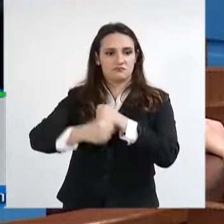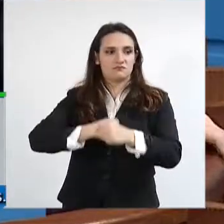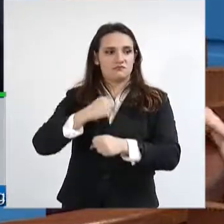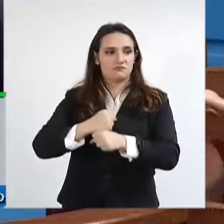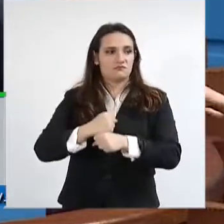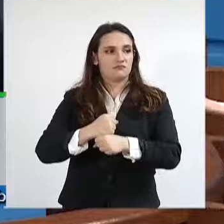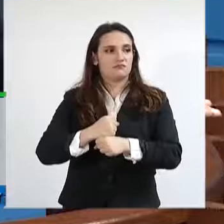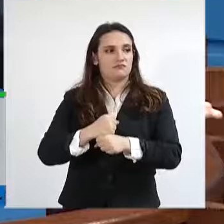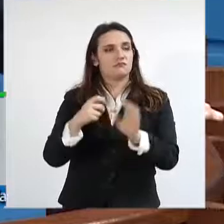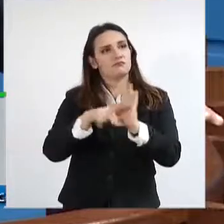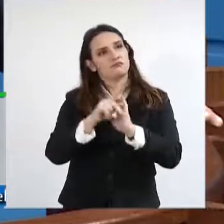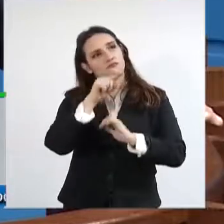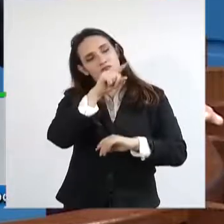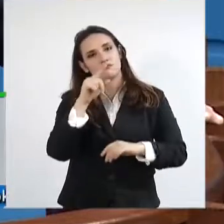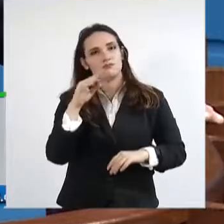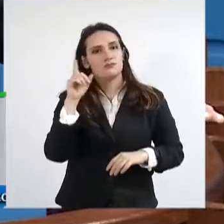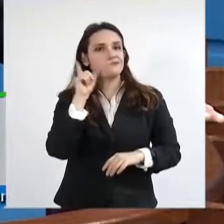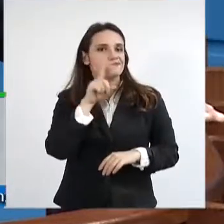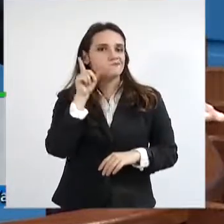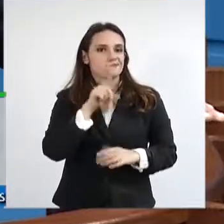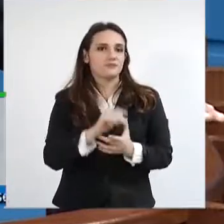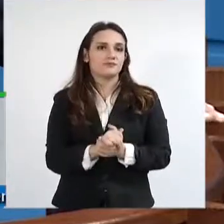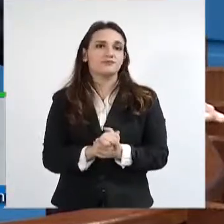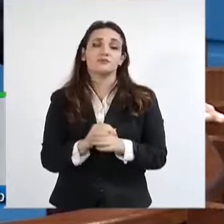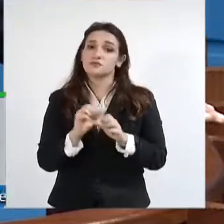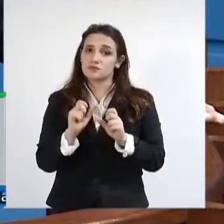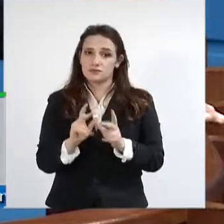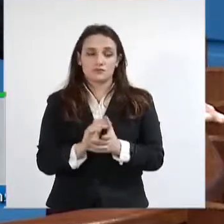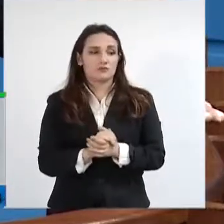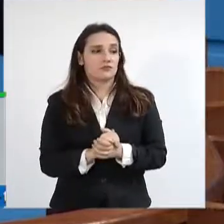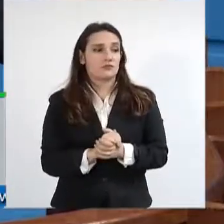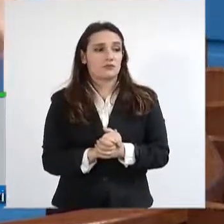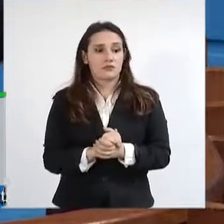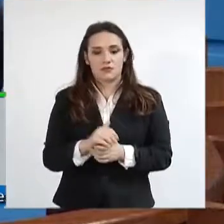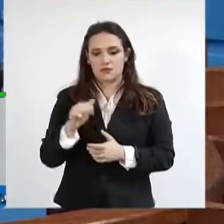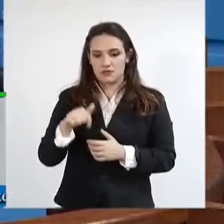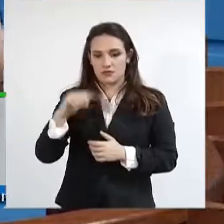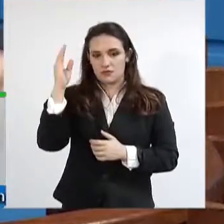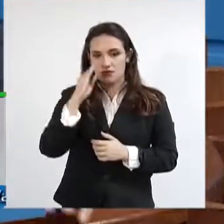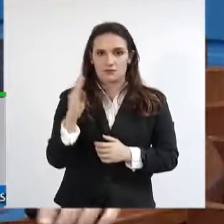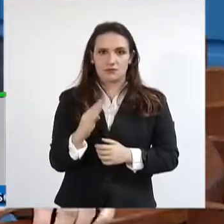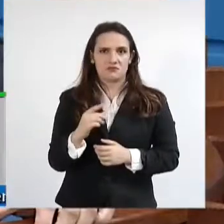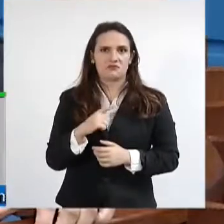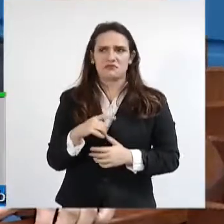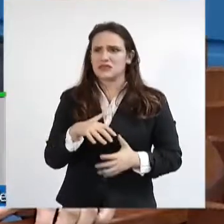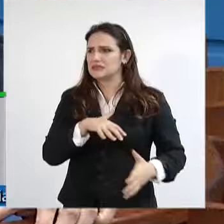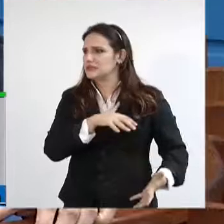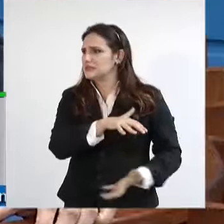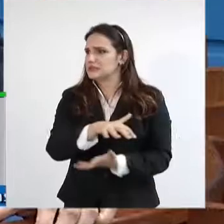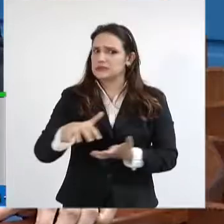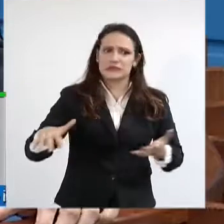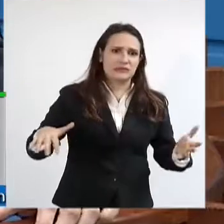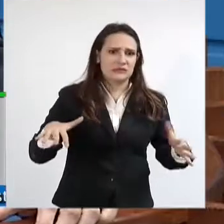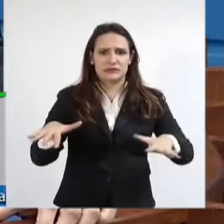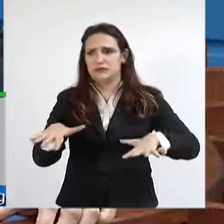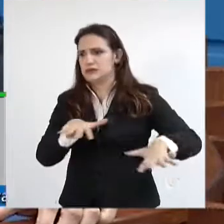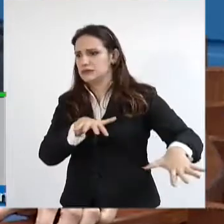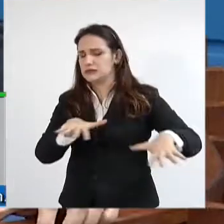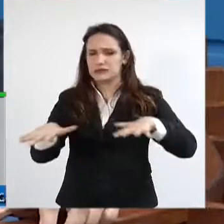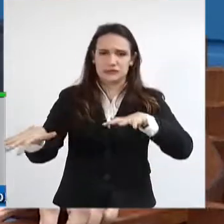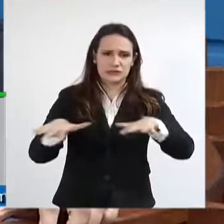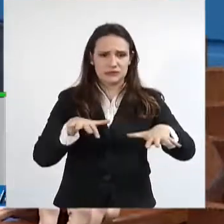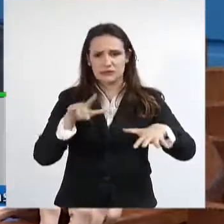nos Estados Unidos. Enquanto isso, o Brasil está fervendo. O Brasil